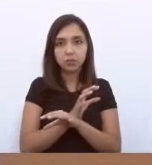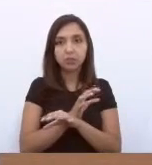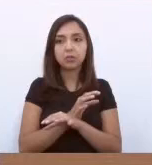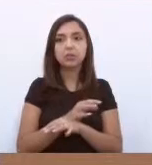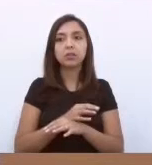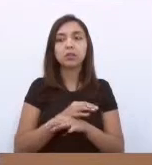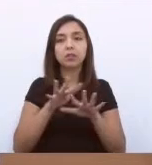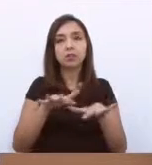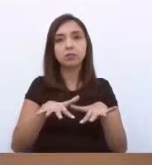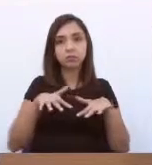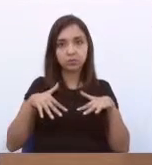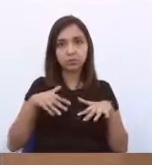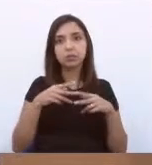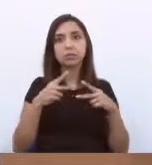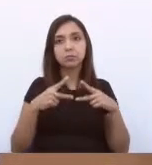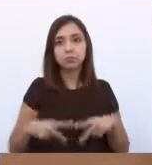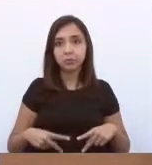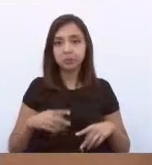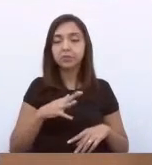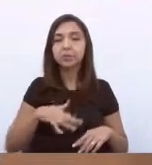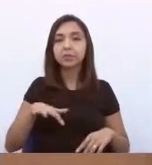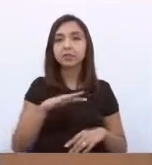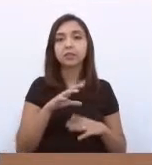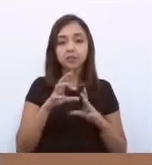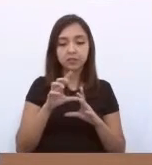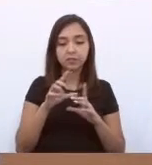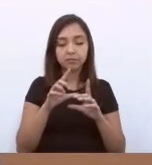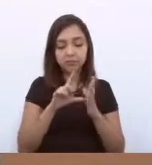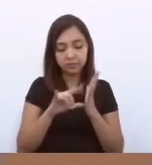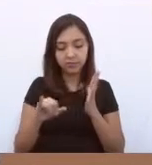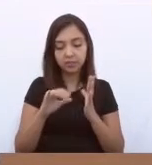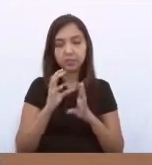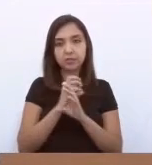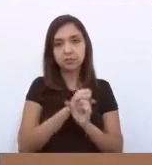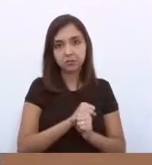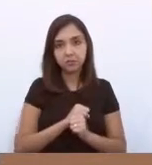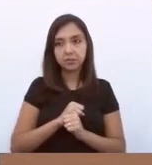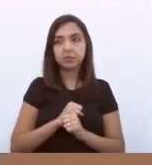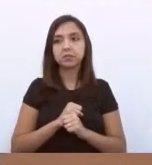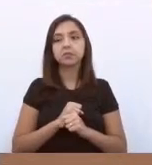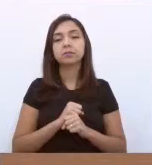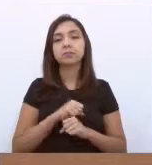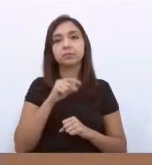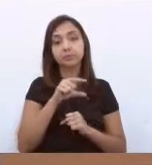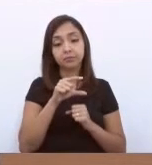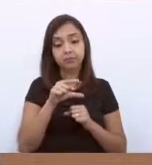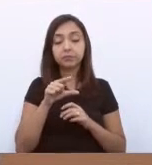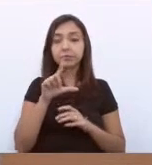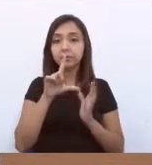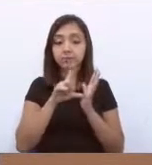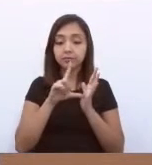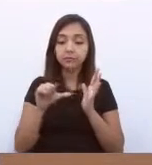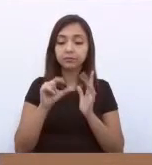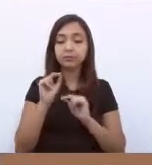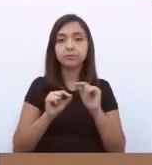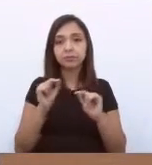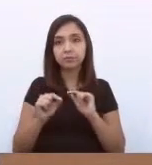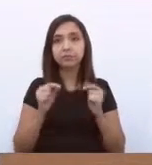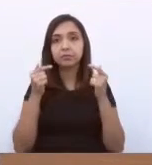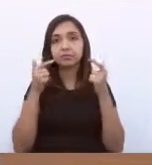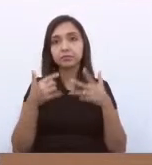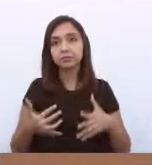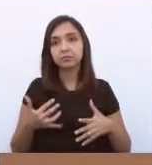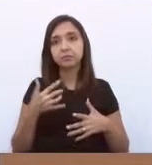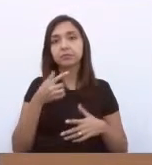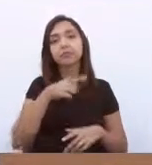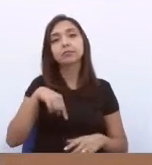concluímos as audiências públicas da lei orçamentária, e lei orçamentária essa que diz respeito